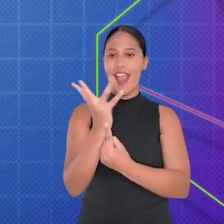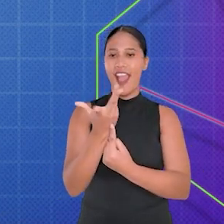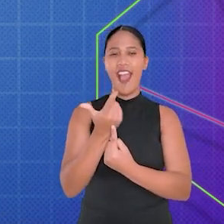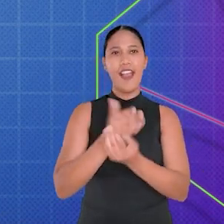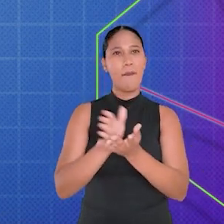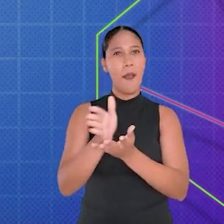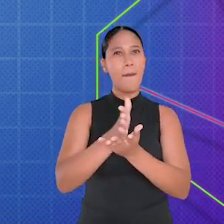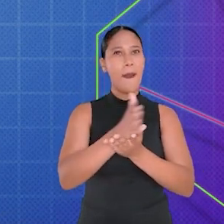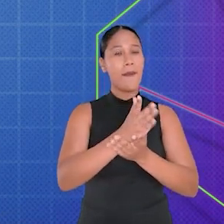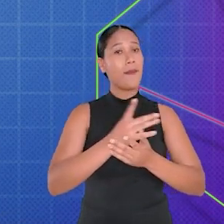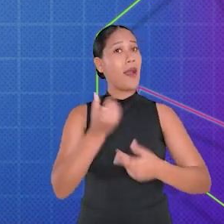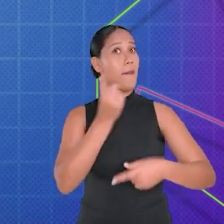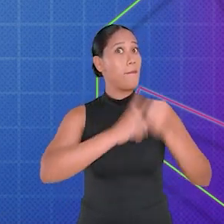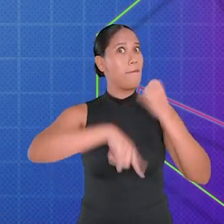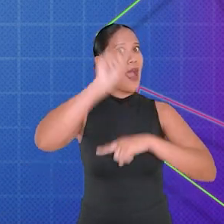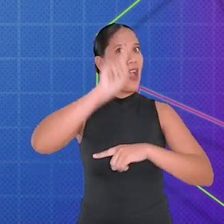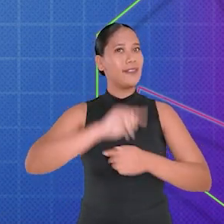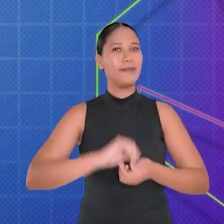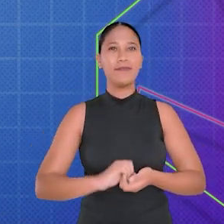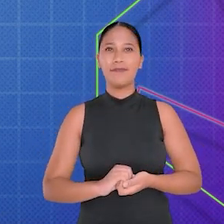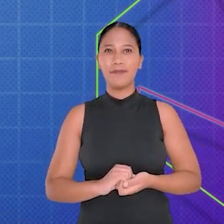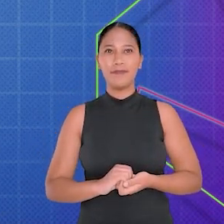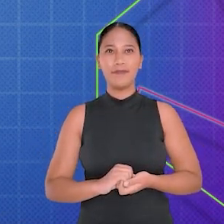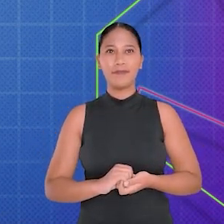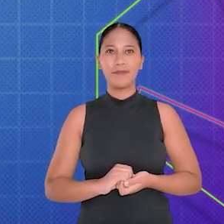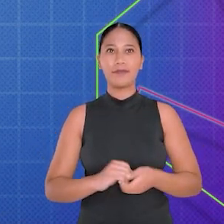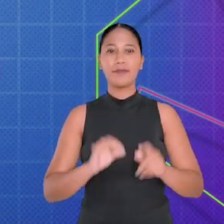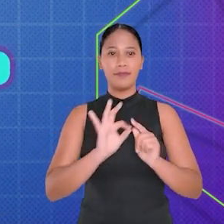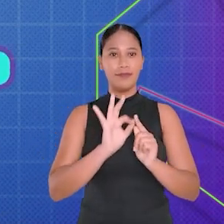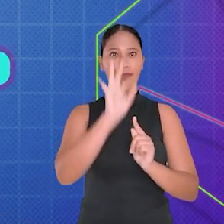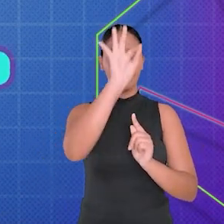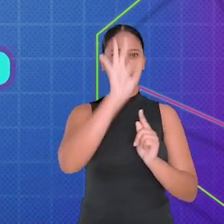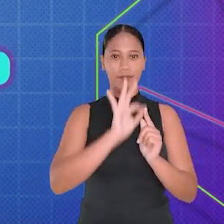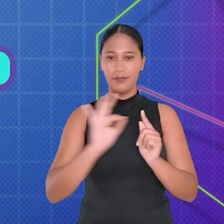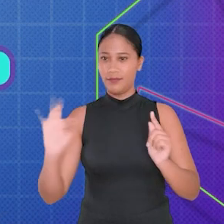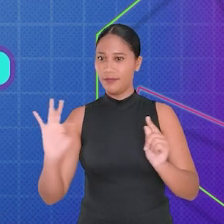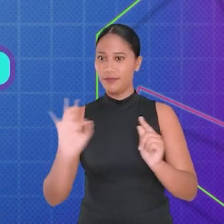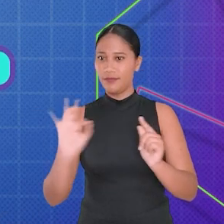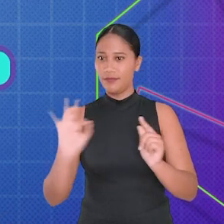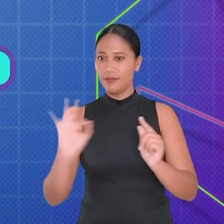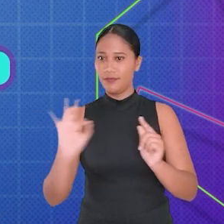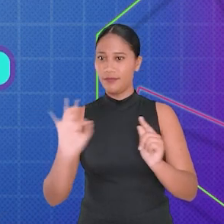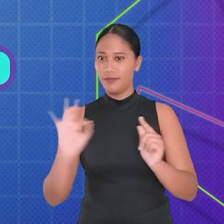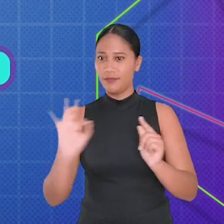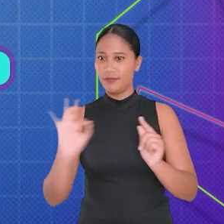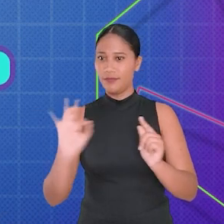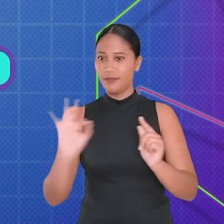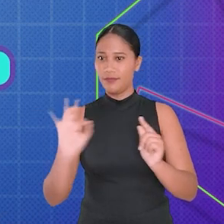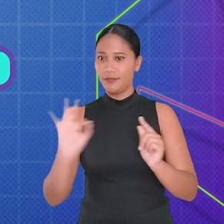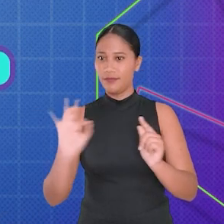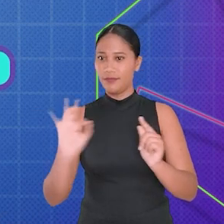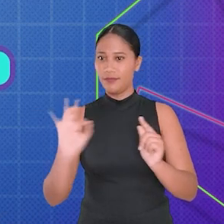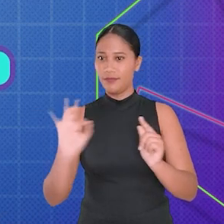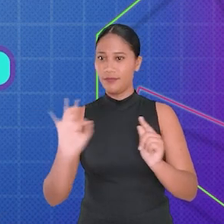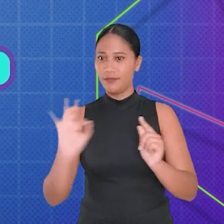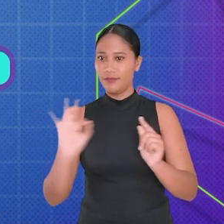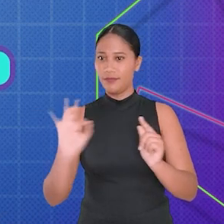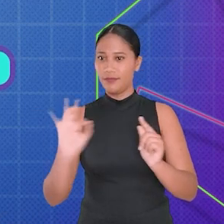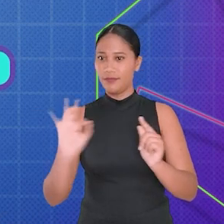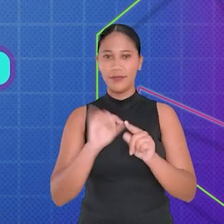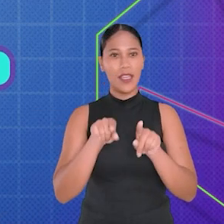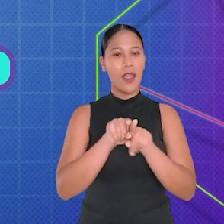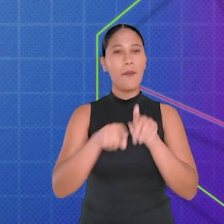sensibilidade artística para que o jogo possa ser um sucesso. Geometria e composição gráfica. Efeito sonoro referente ao tópico que a professora